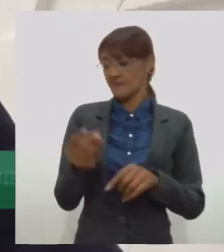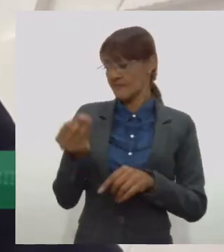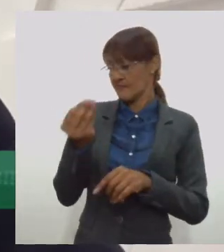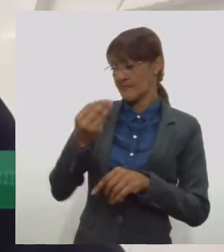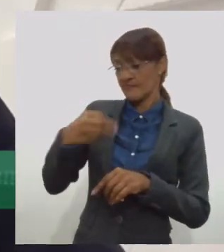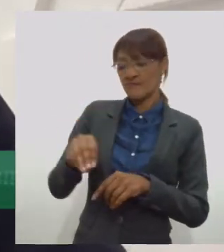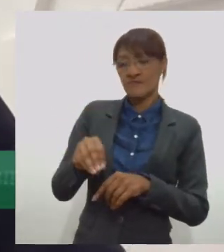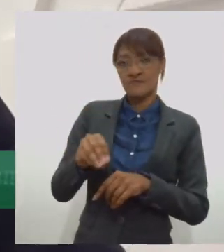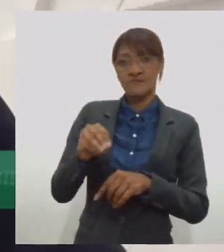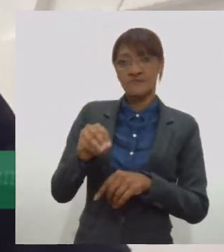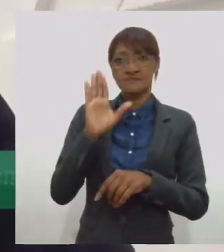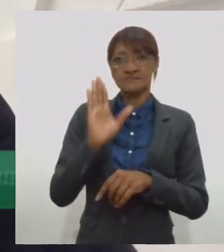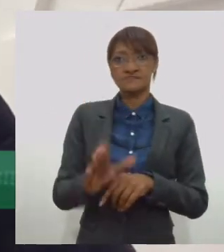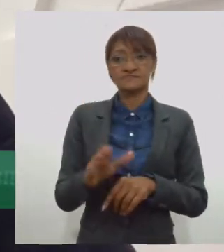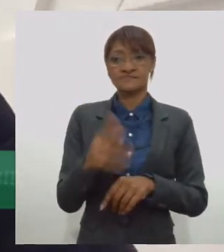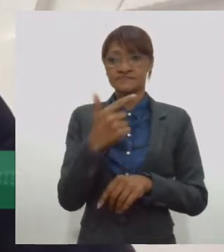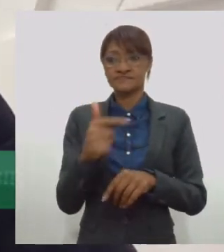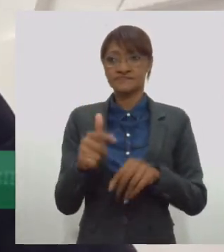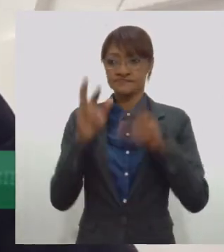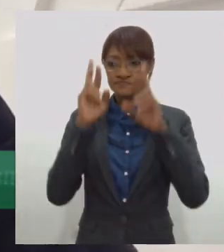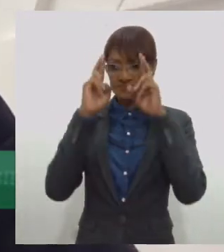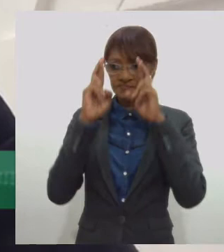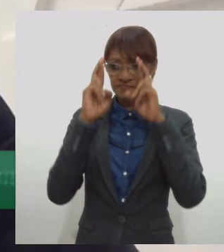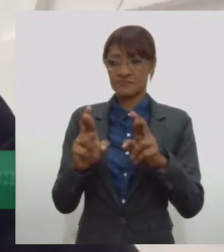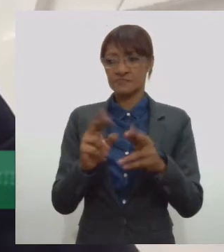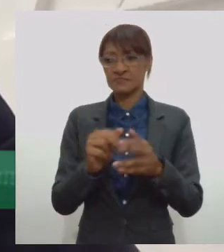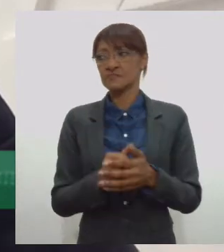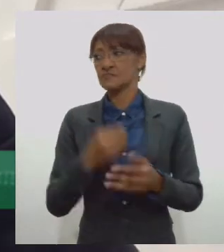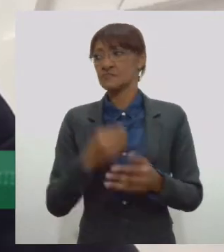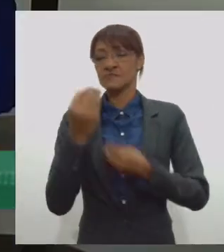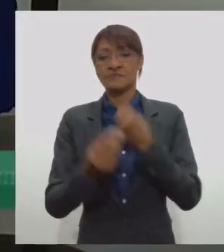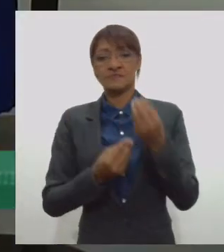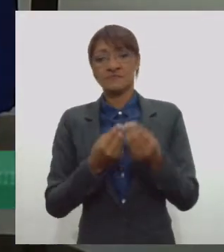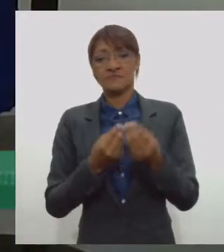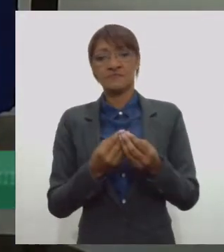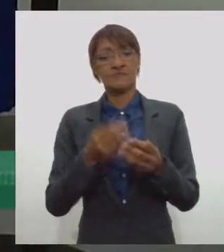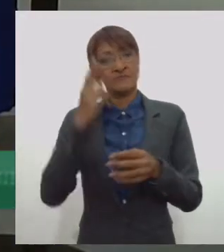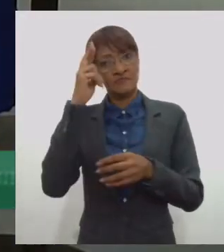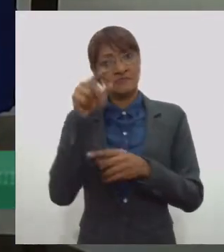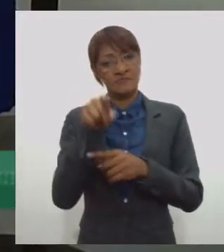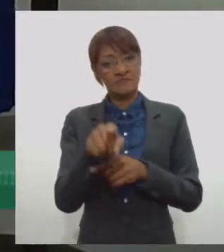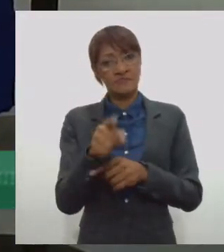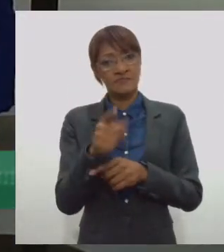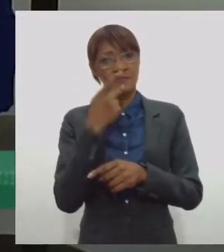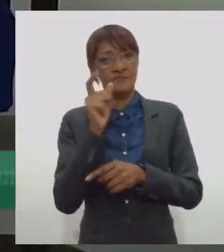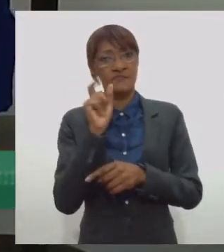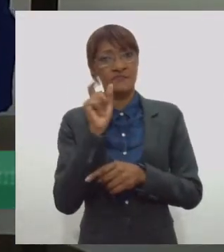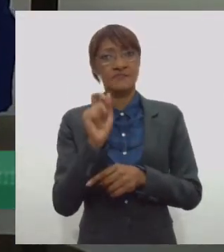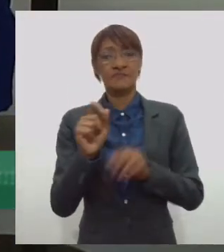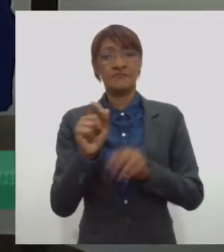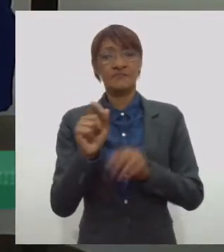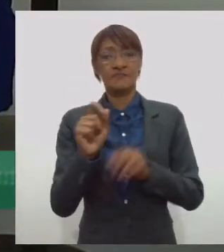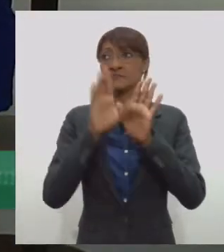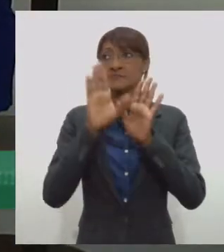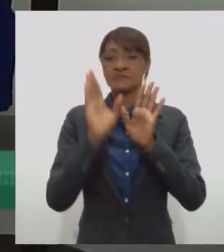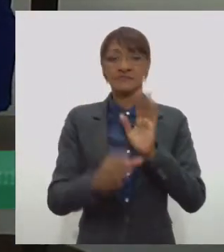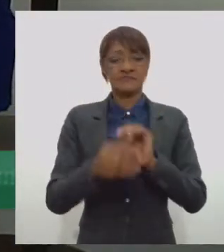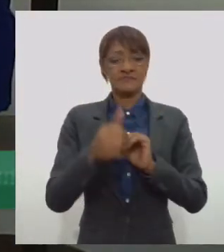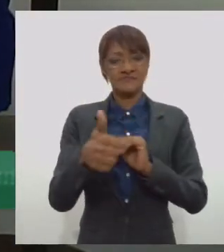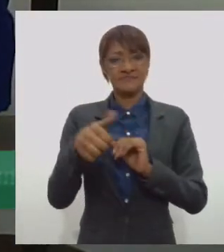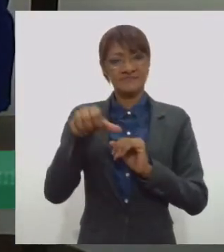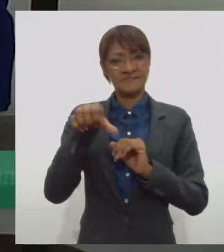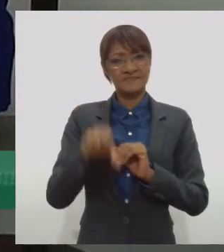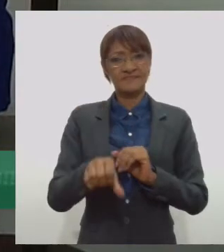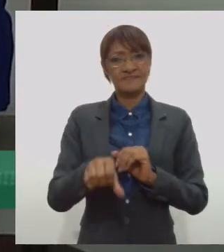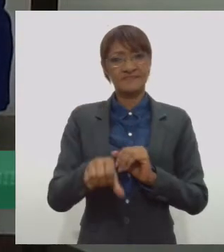maneira imoral, de maneira indigna. O senhor ressaltou bem, né, essa lei aí é de